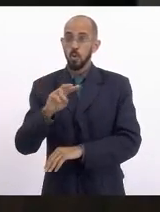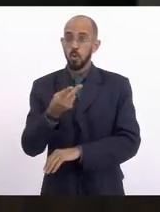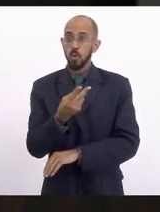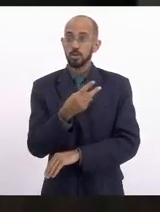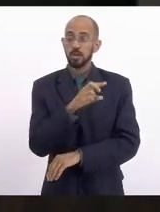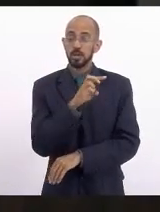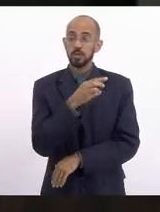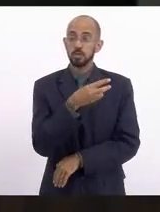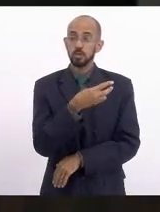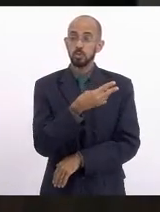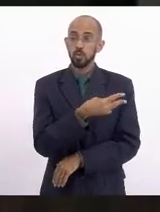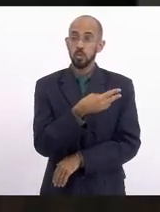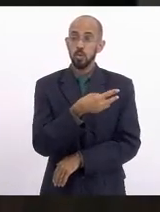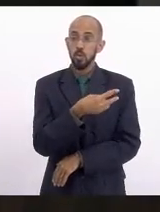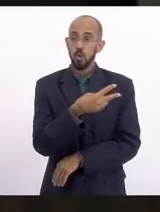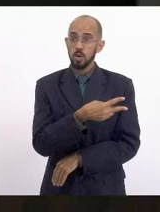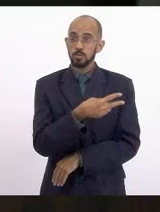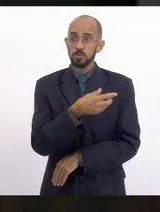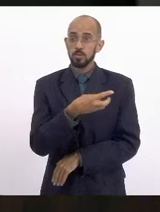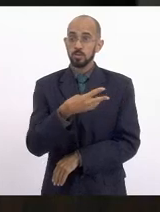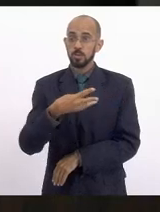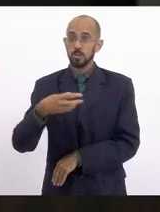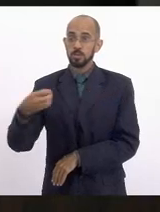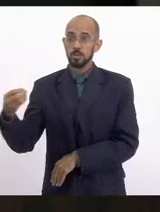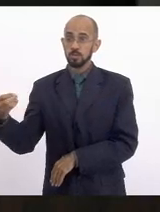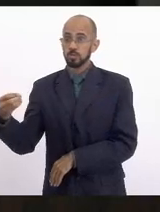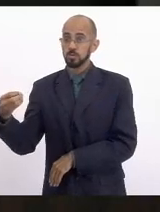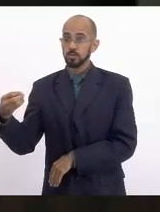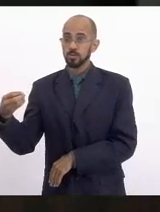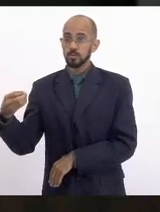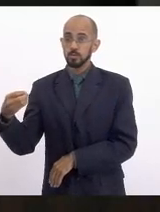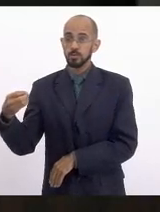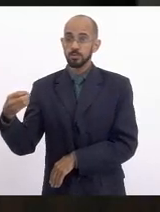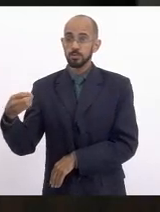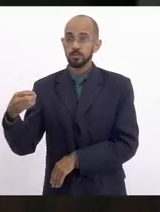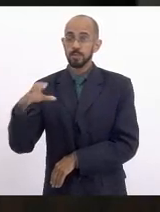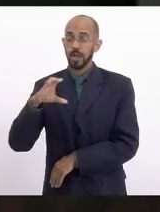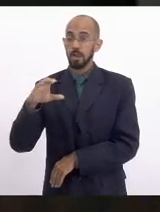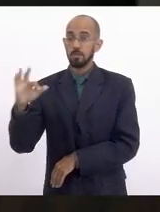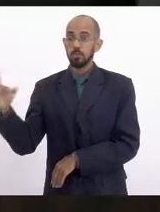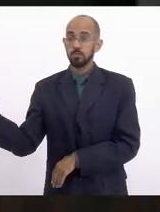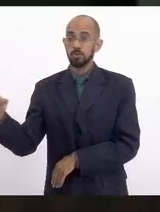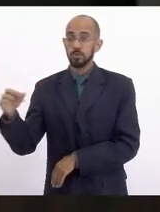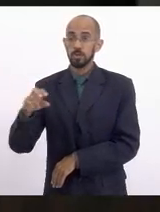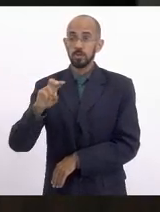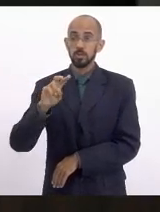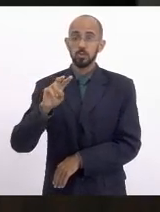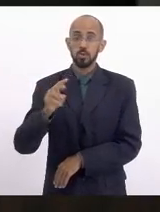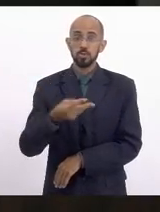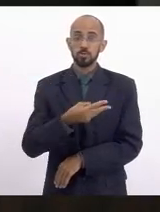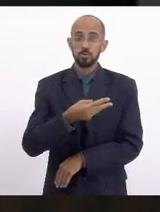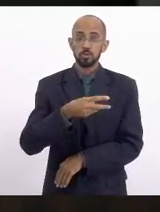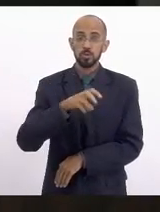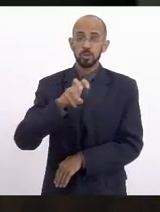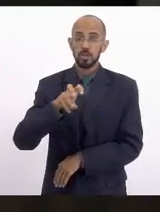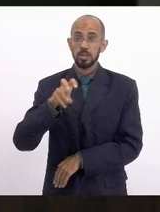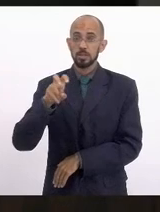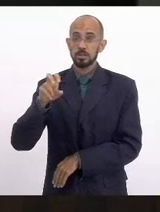se você comparar com o aeroporto de Cabo Frio a pista do aeroporto Cabo Frio tem 2550 metros